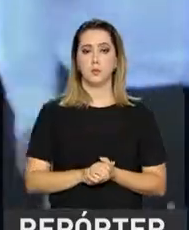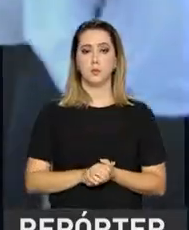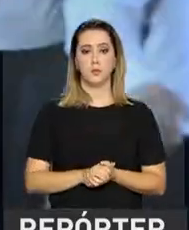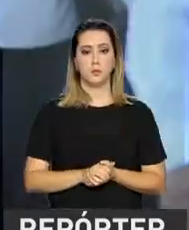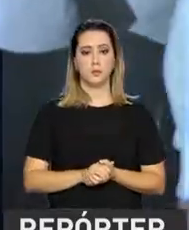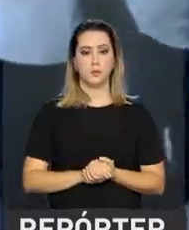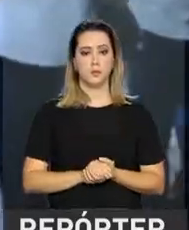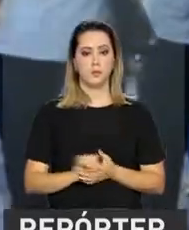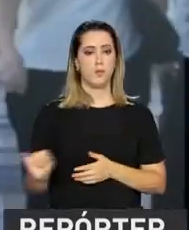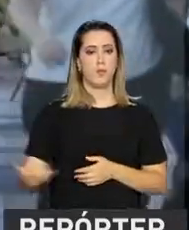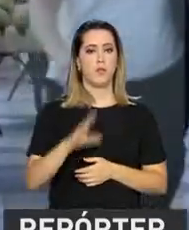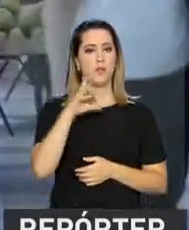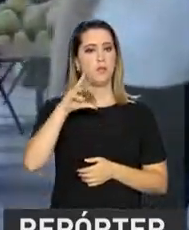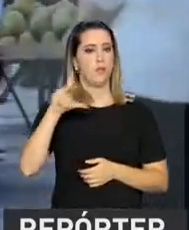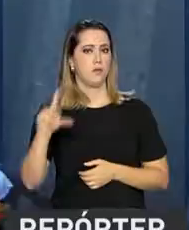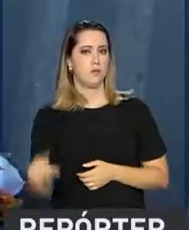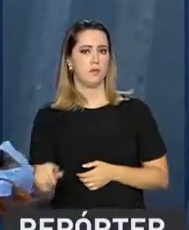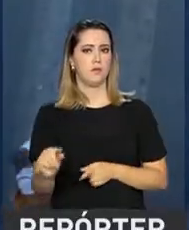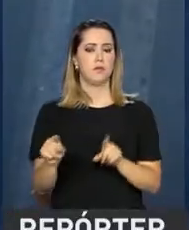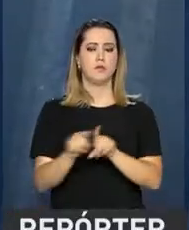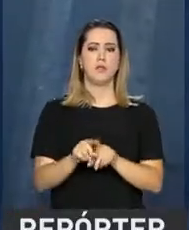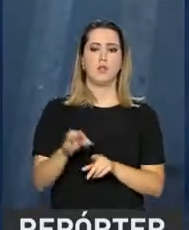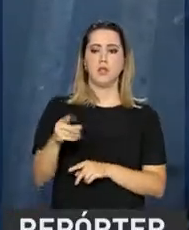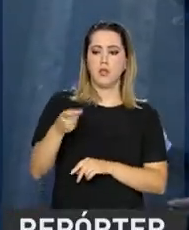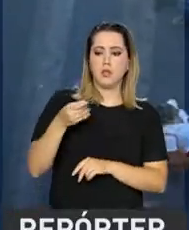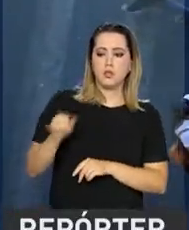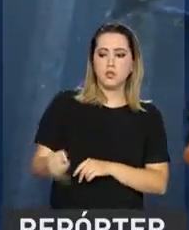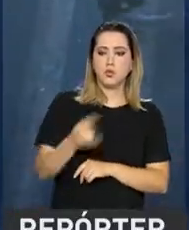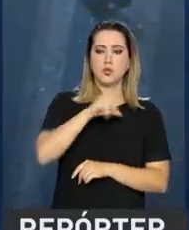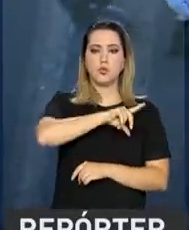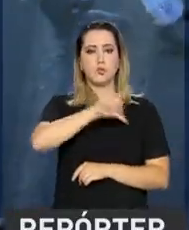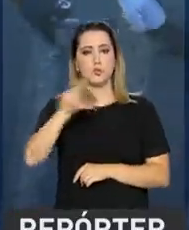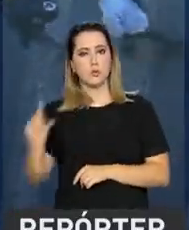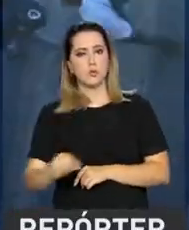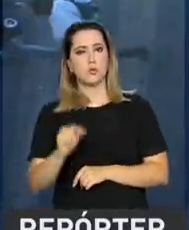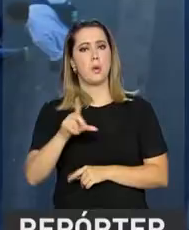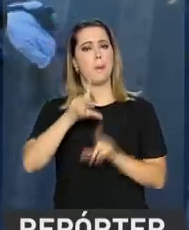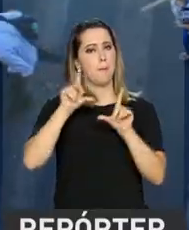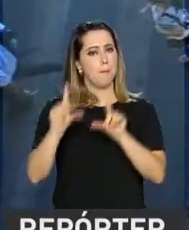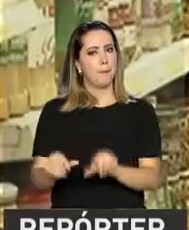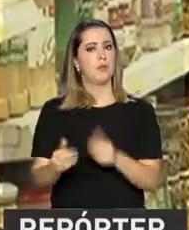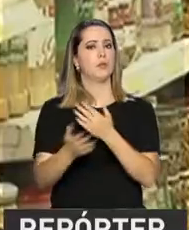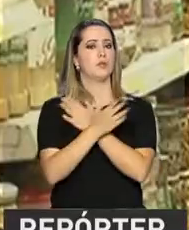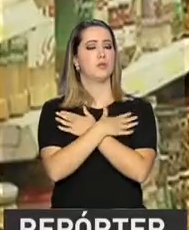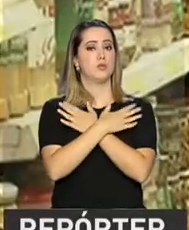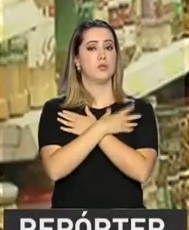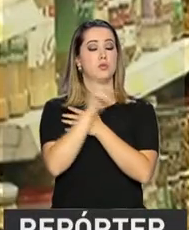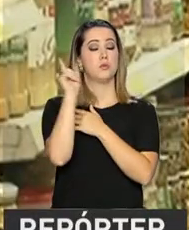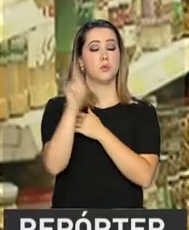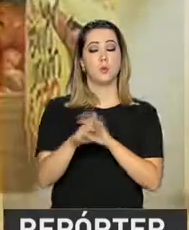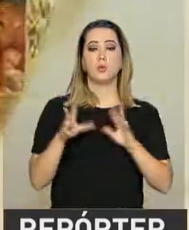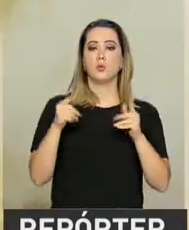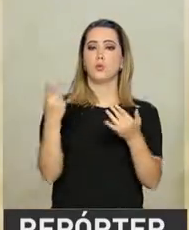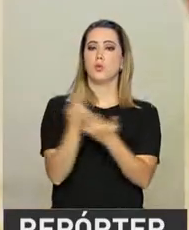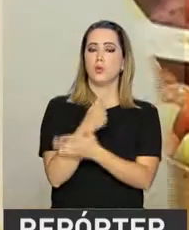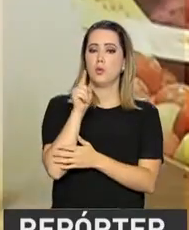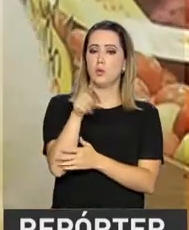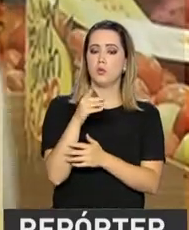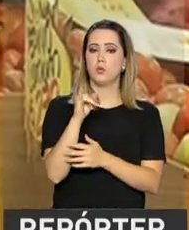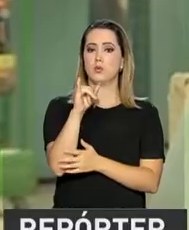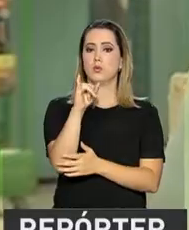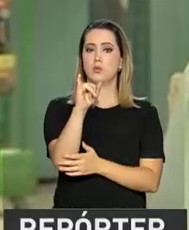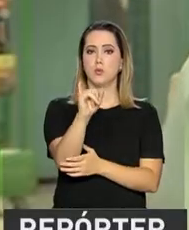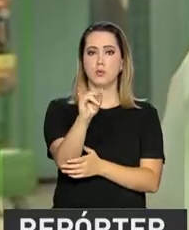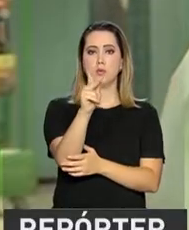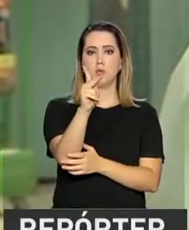inflação menor taxa de juros encolhendo e menos desemprego tudo isso segundo estudo do instituto de pesquisa